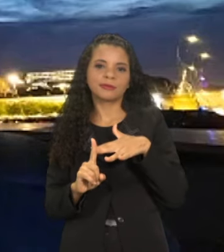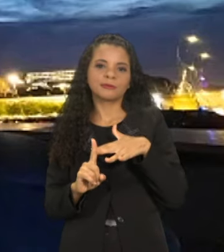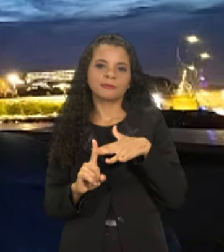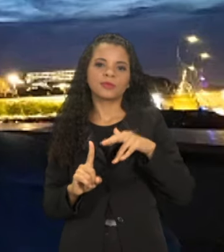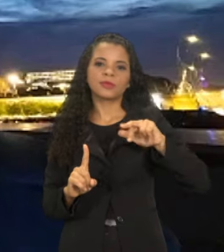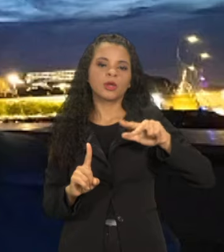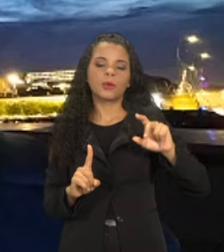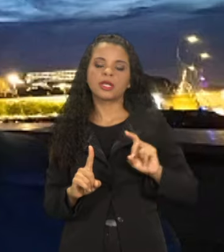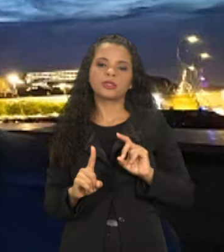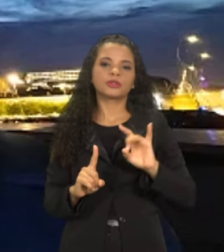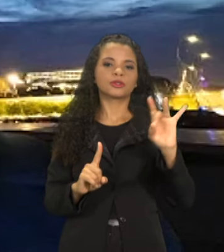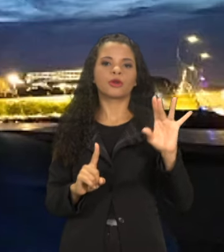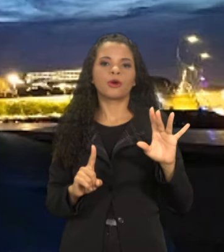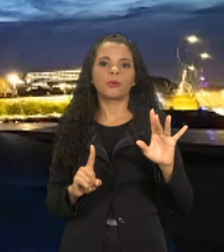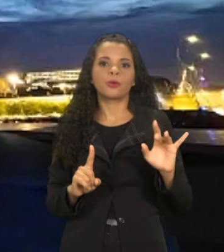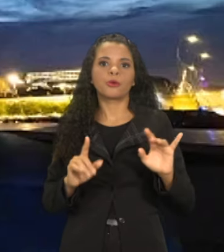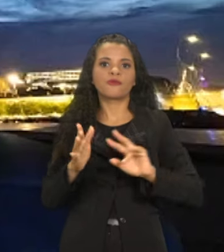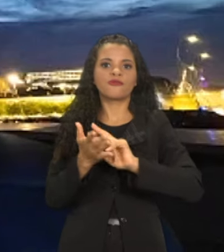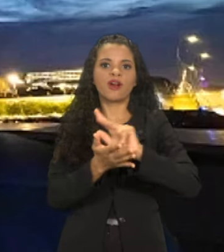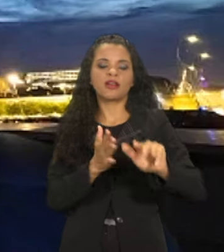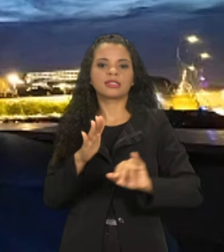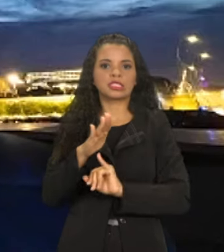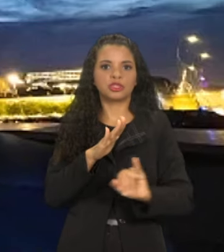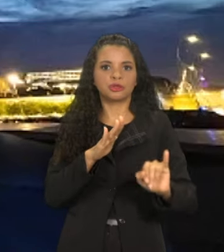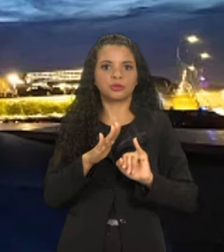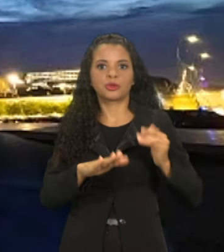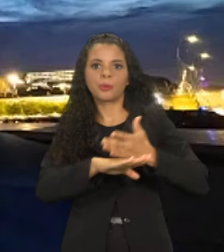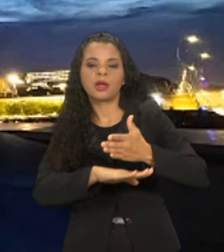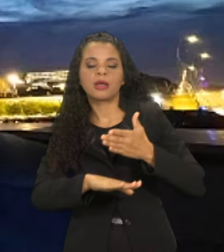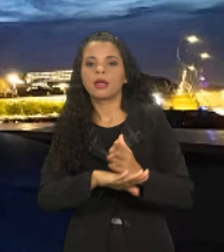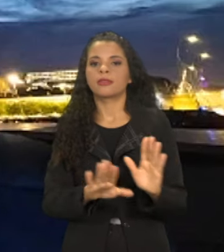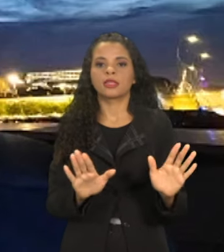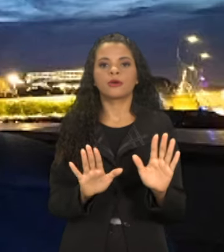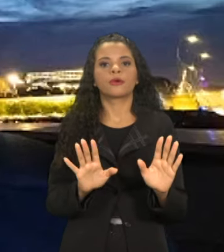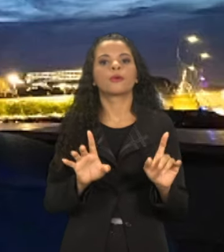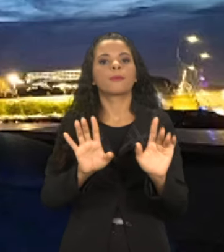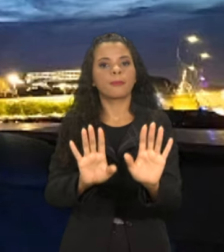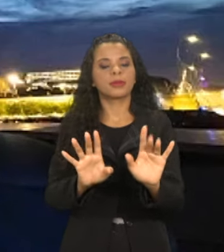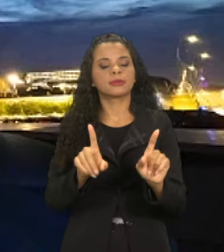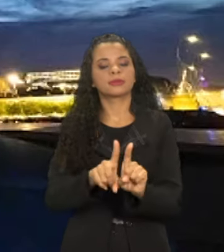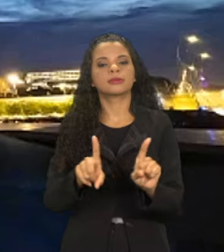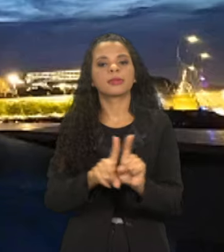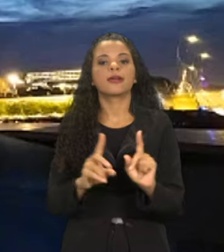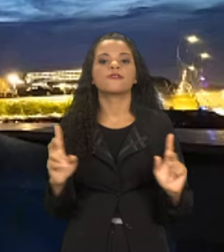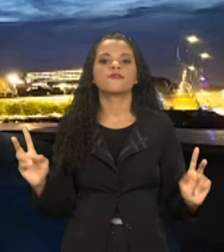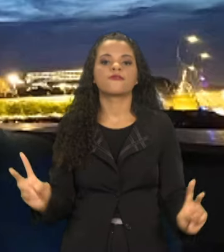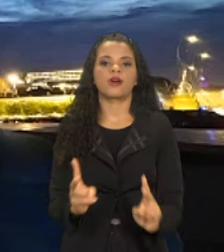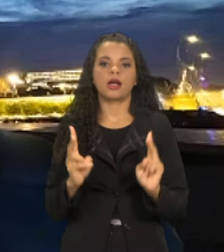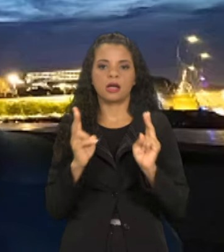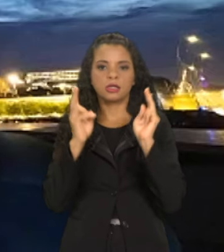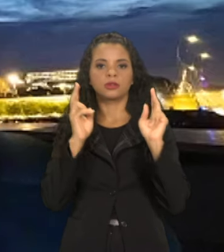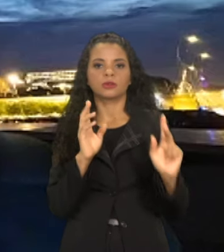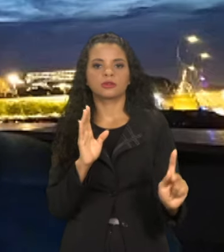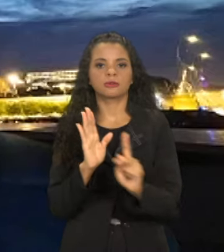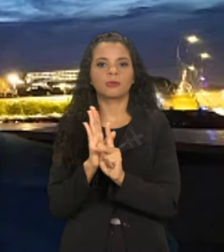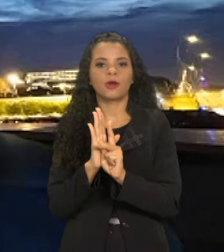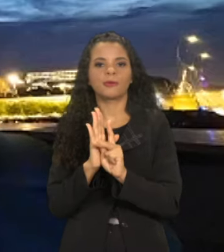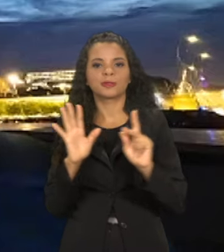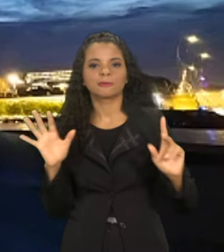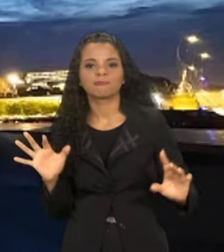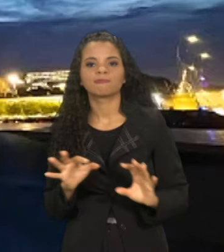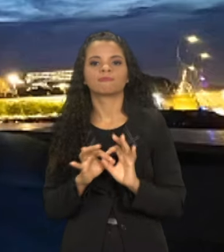de múltiplas instituições, mas também pelos valores que estão envolvidos. Eu tenho certeza que é um caso que será